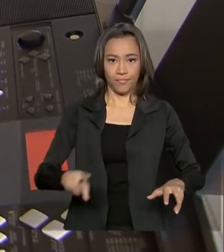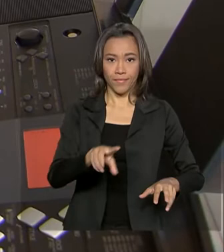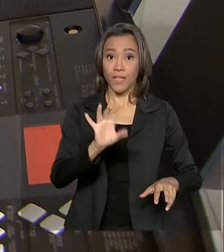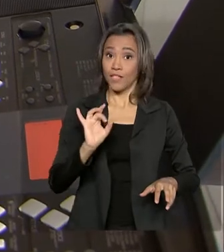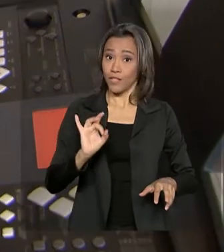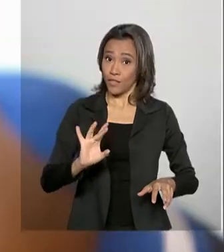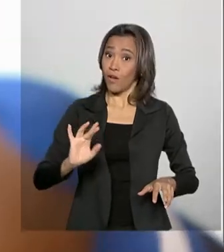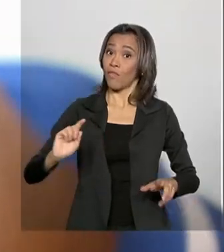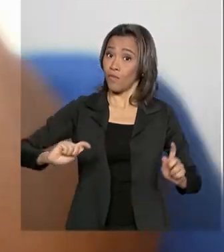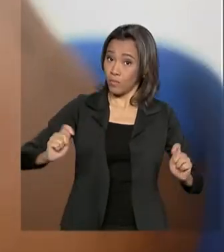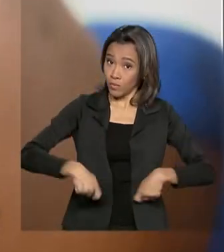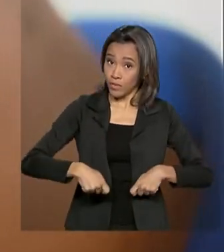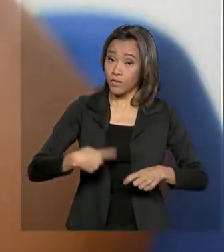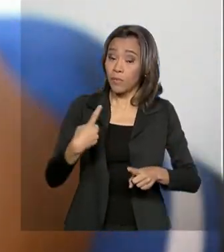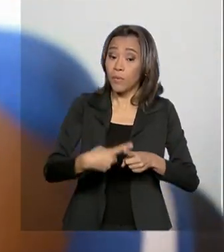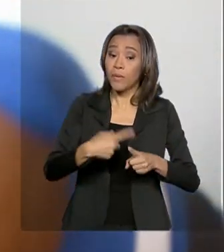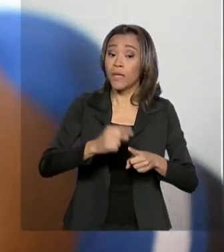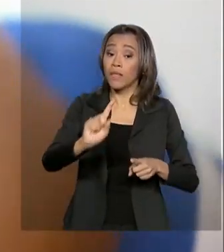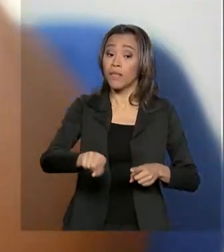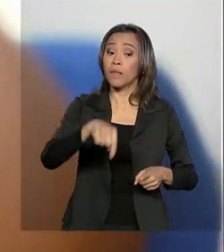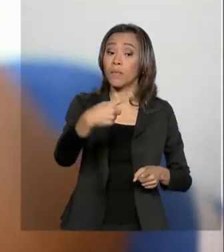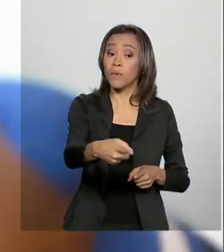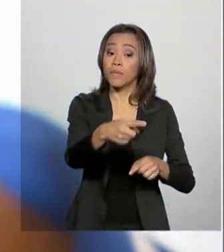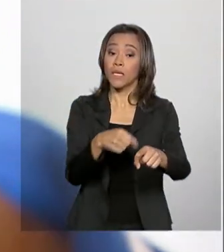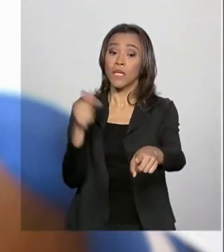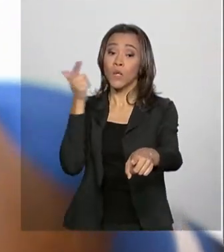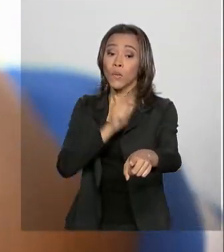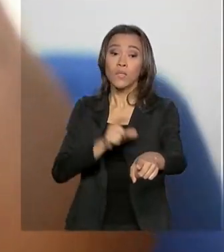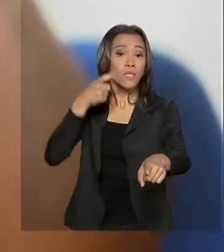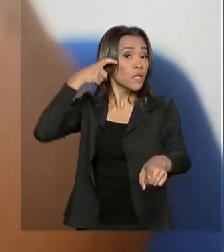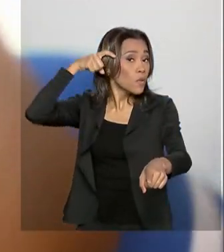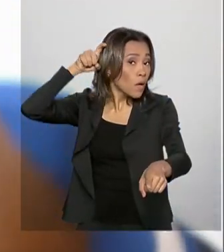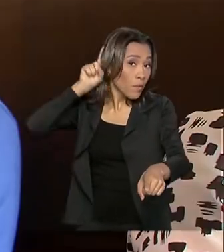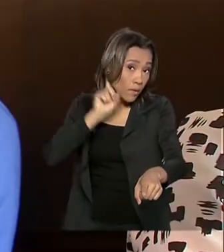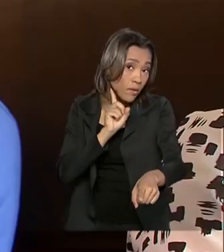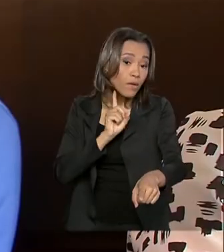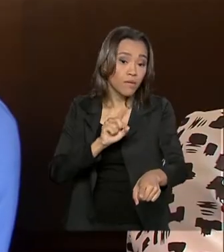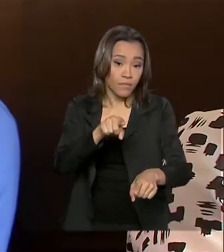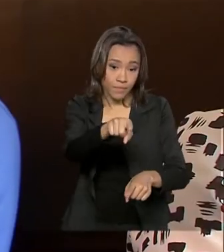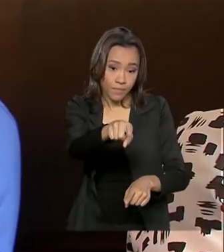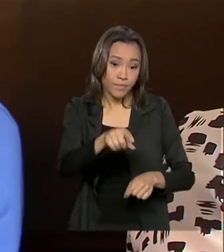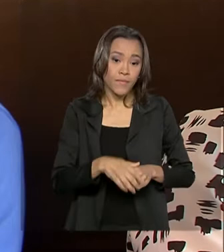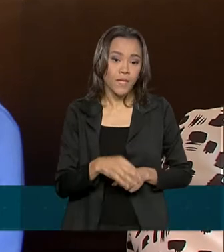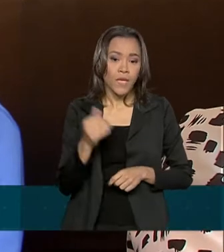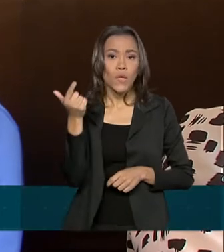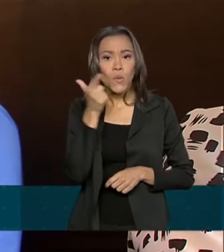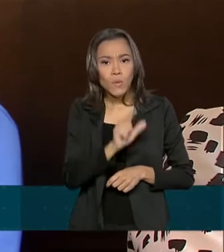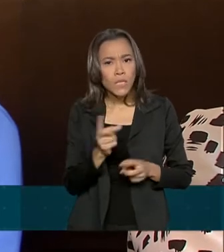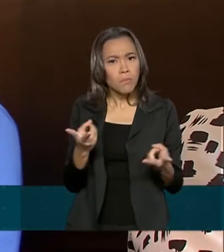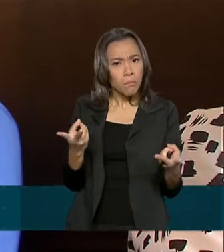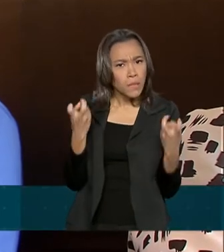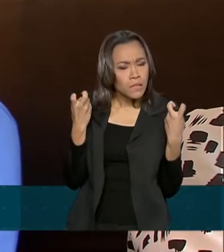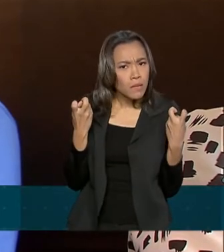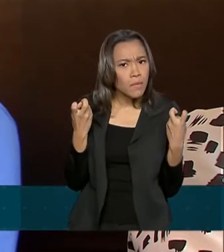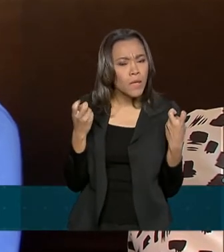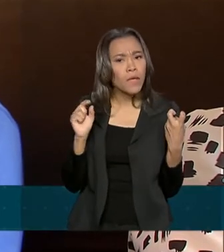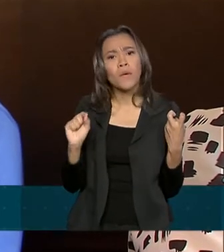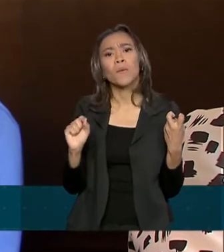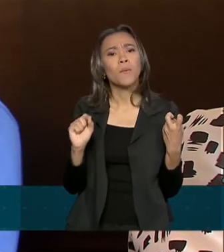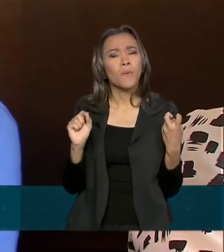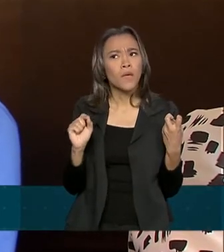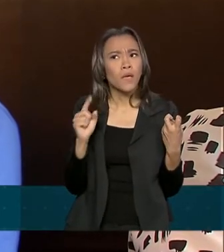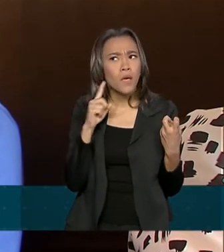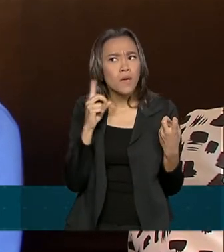só se tornou possível depois que ele conseguiu um aparelho de audição. Consegui perceber essa diferença de audição.